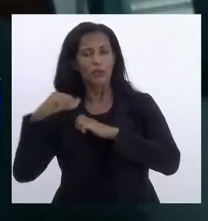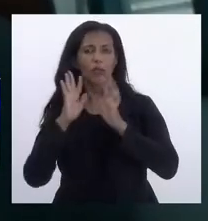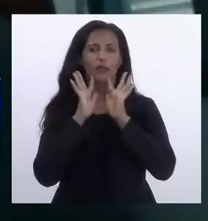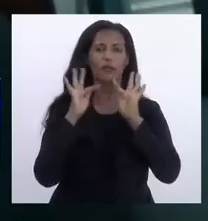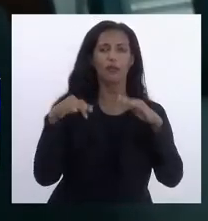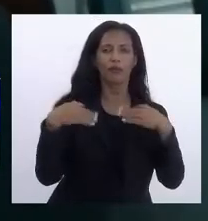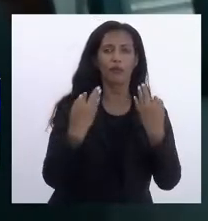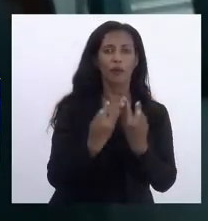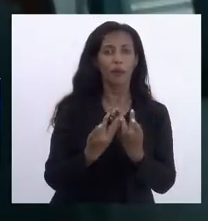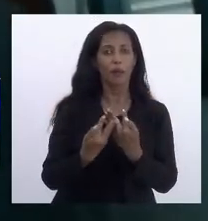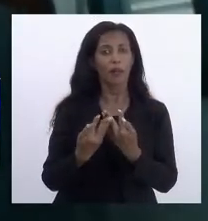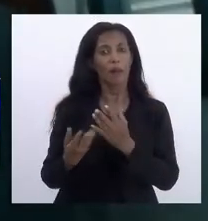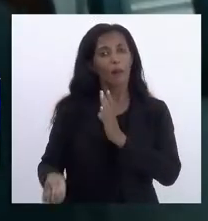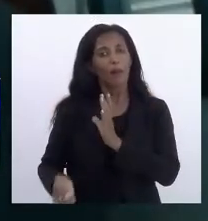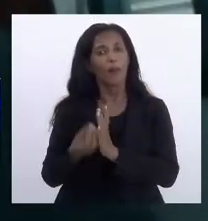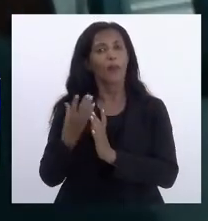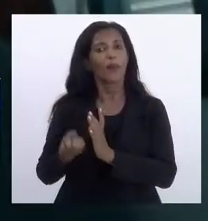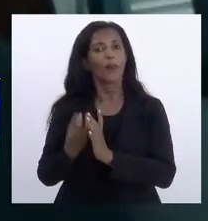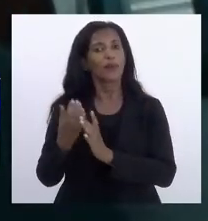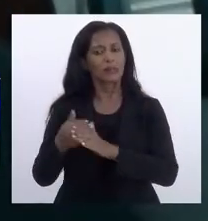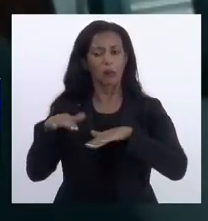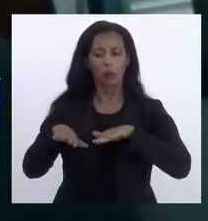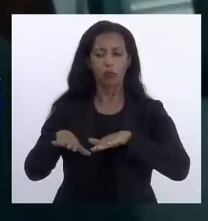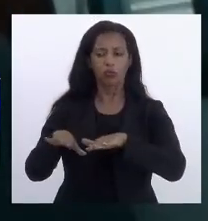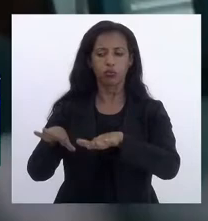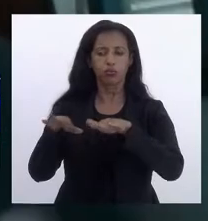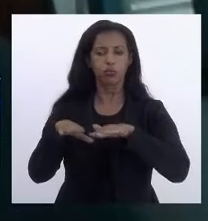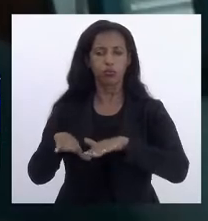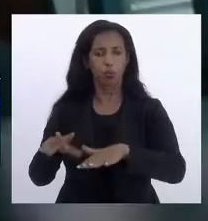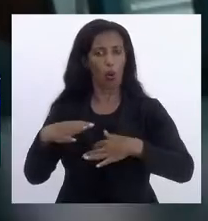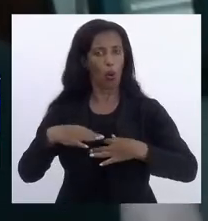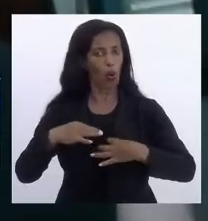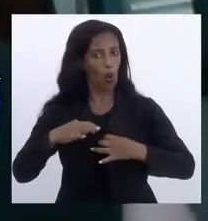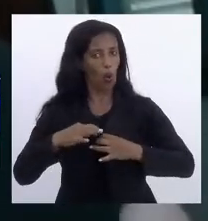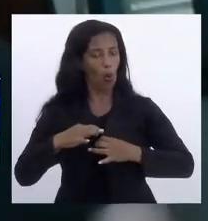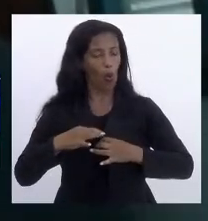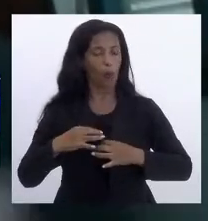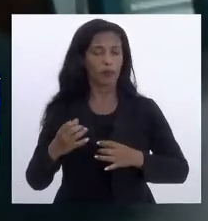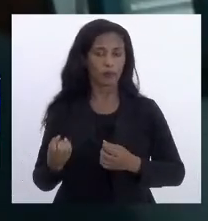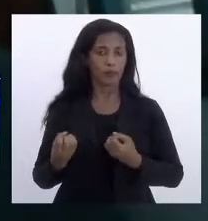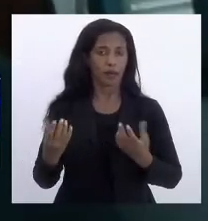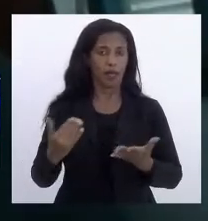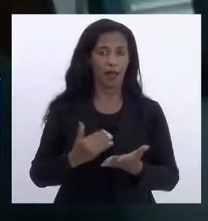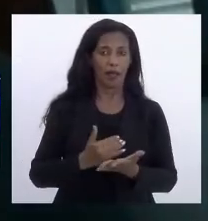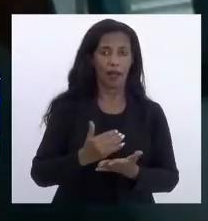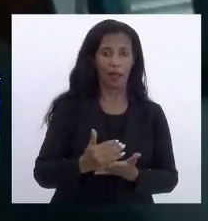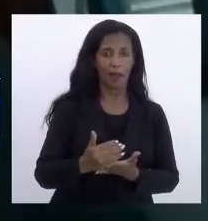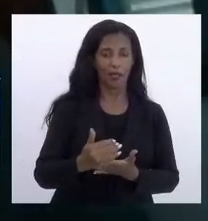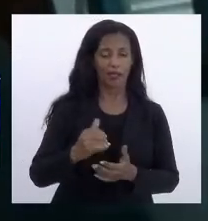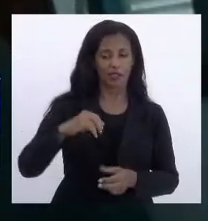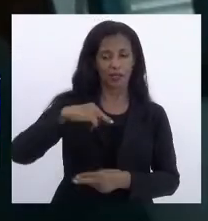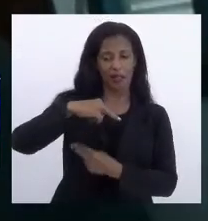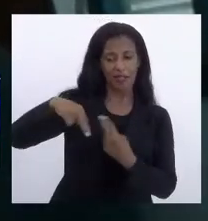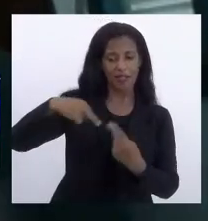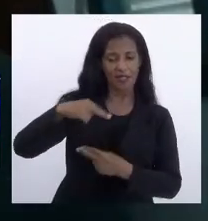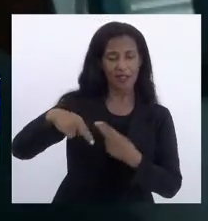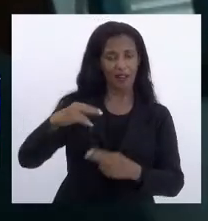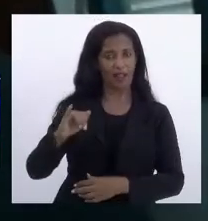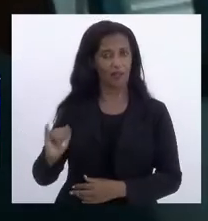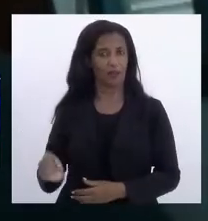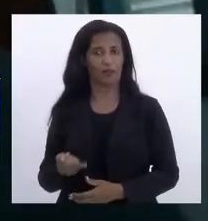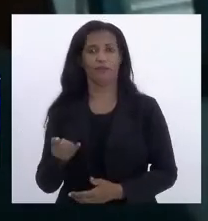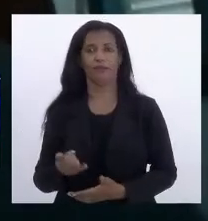familiares para produzir, para confeccionar roupa em alto estilo a partir da reciclagem, do